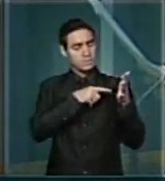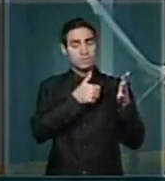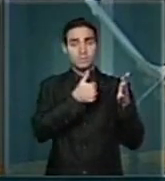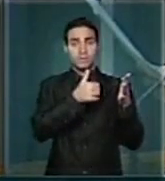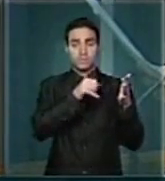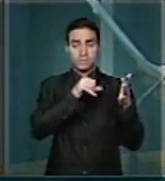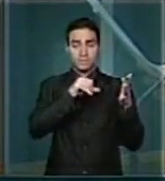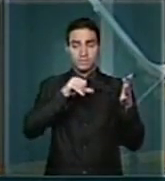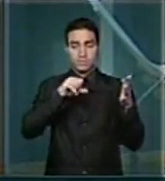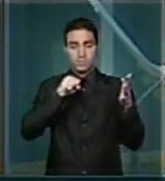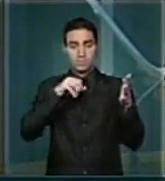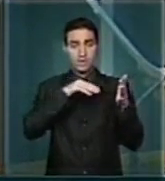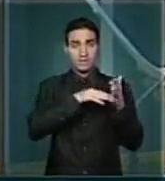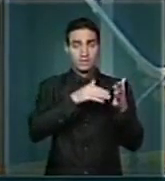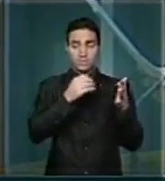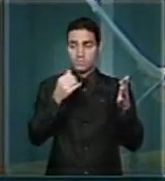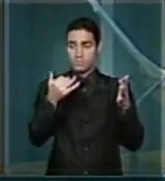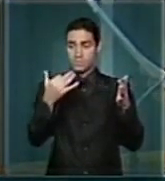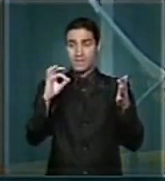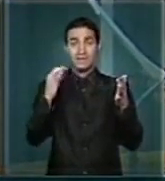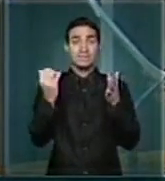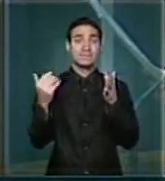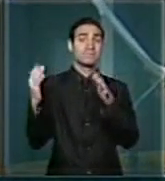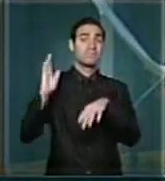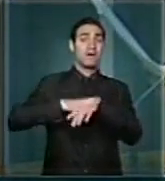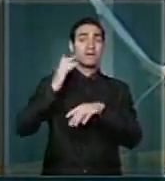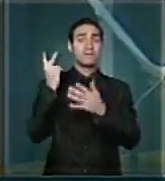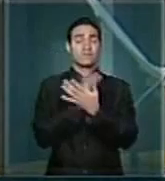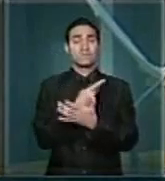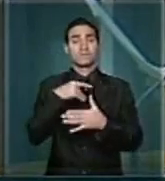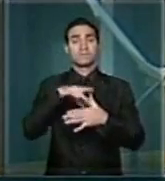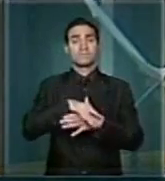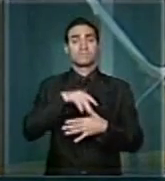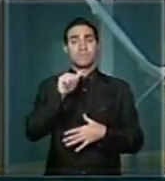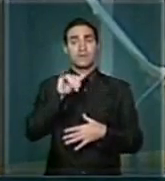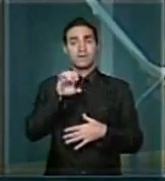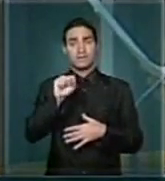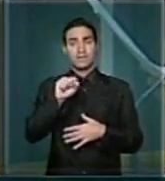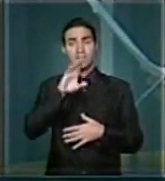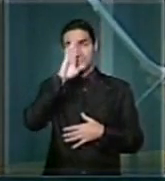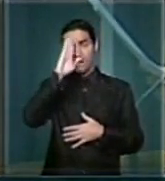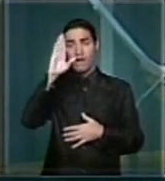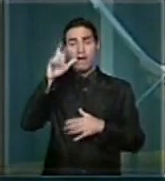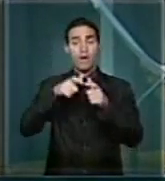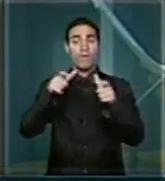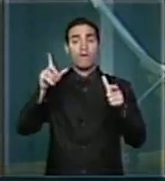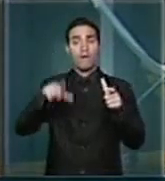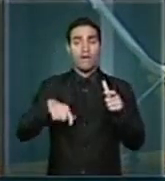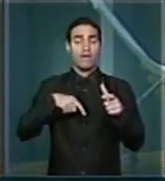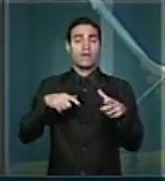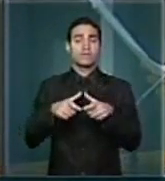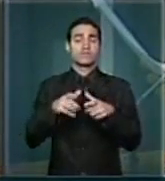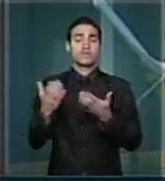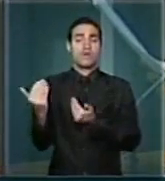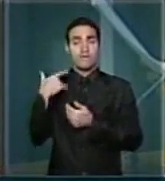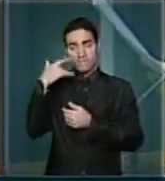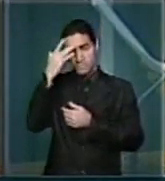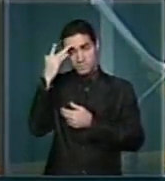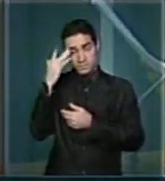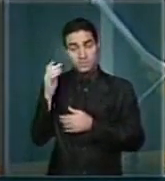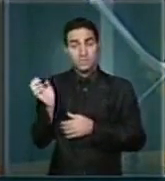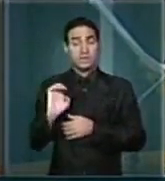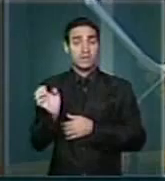a 2010 o número de novos casos subiu no país. Atingiu mais jovens gays. Isto mostra que, passado aquele período